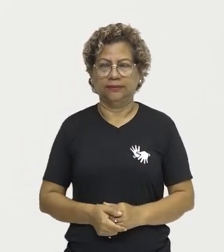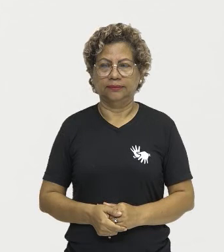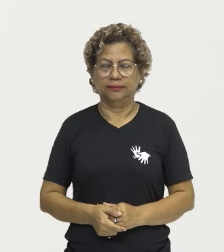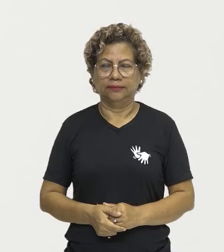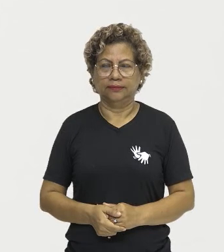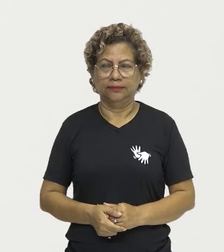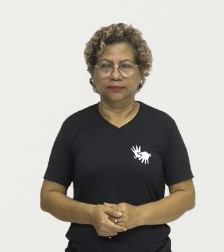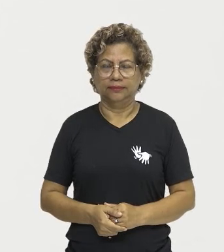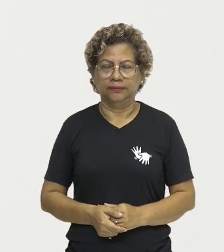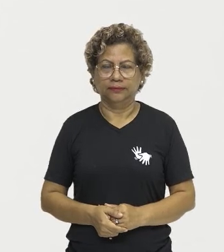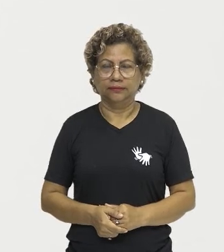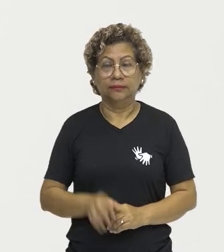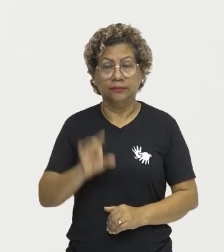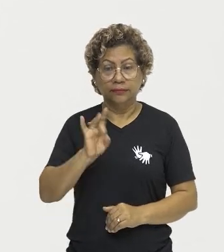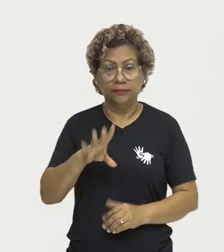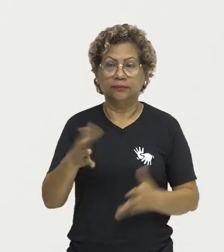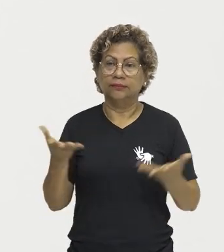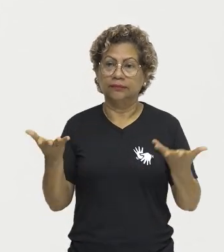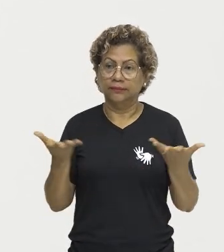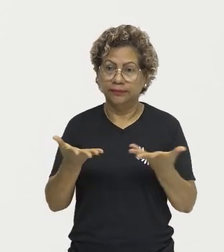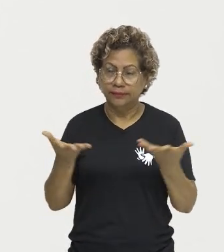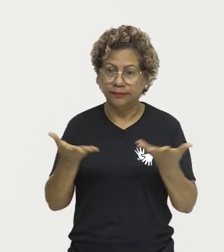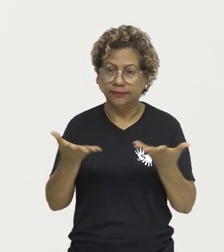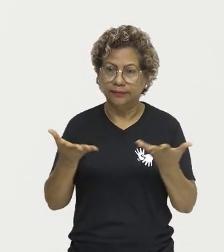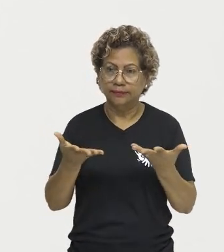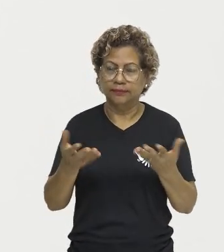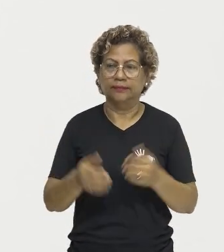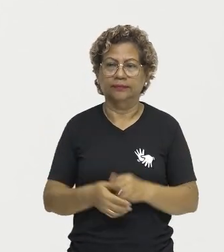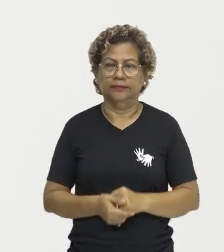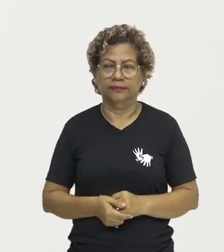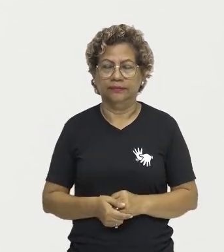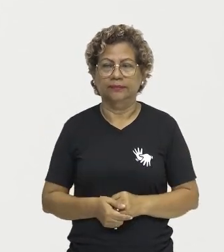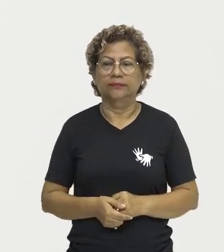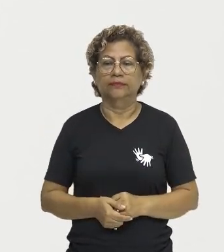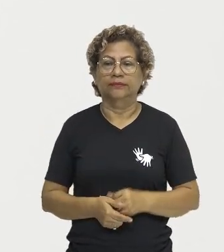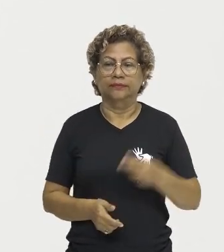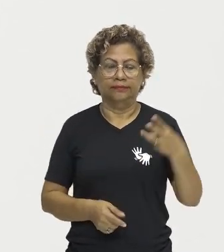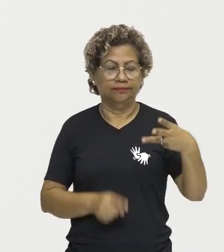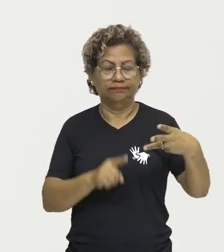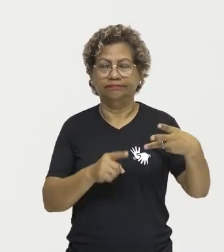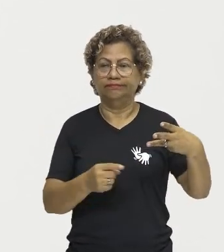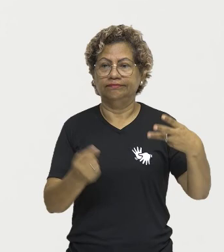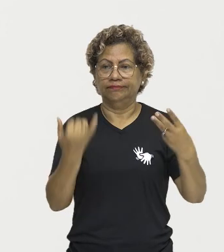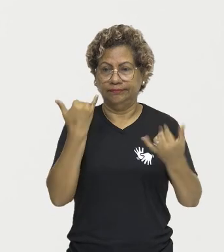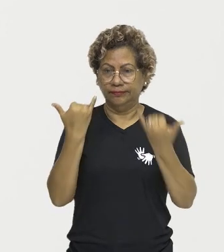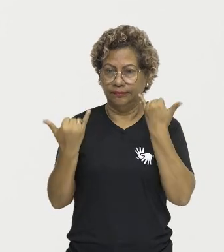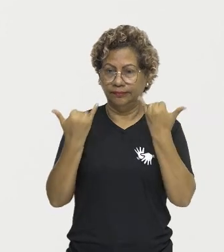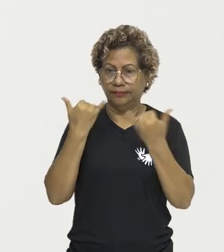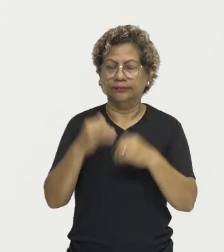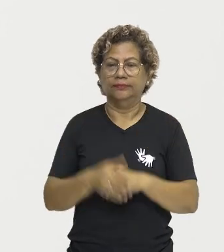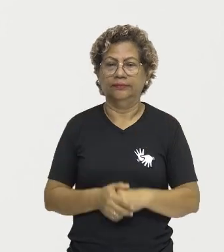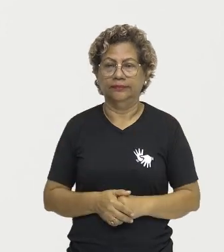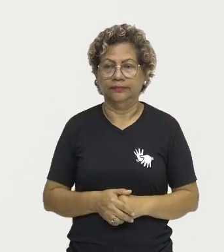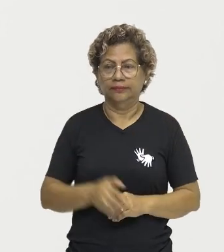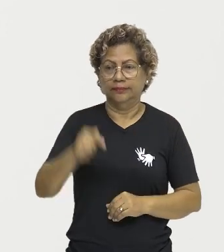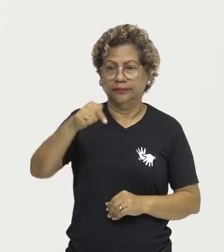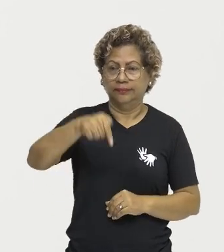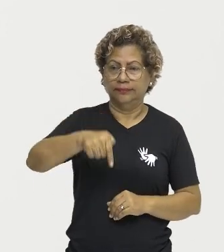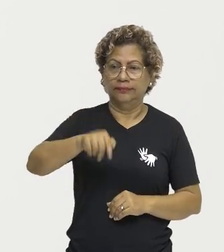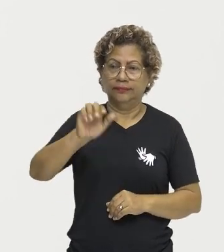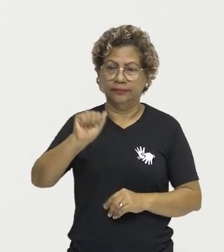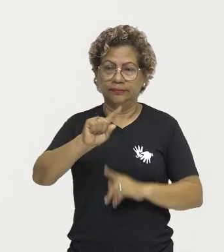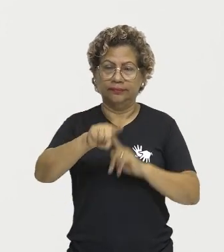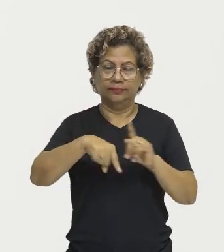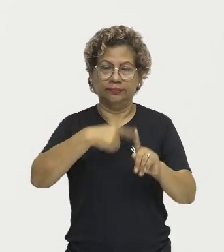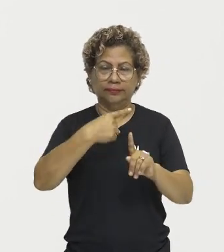a zero. Só que agora me tem 3 corpos. QA mais QB